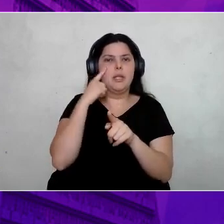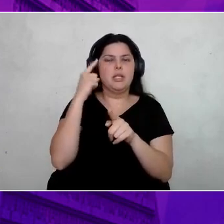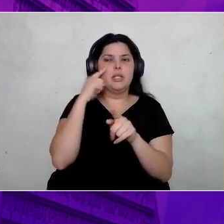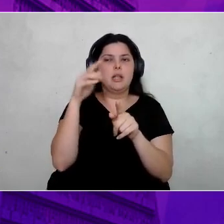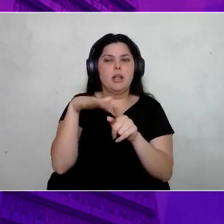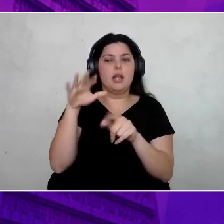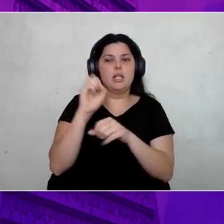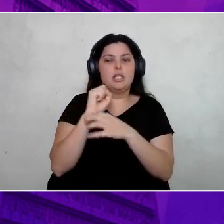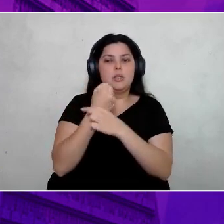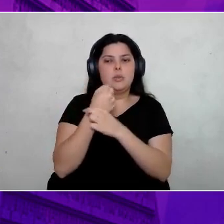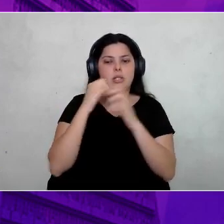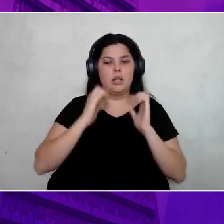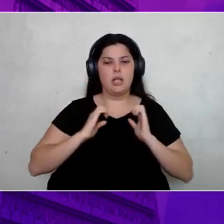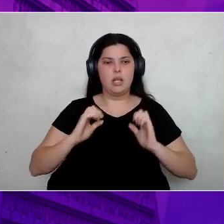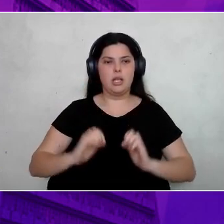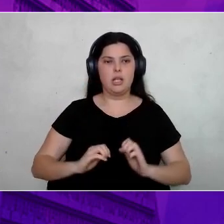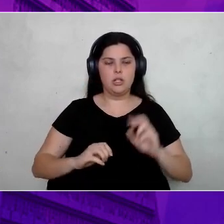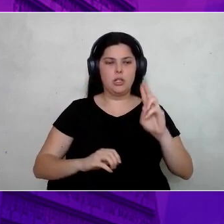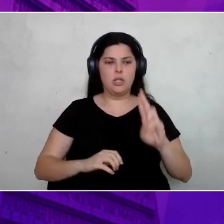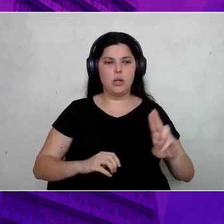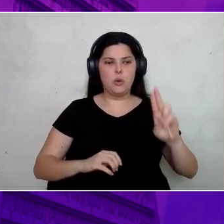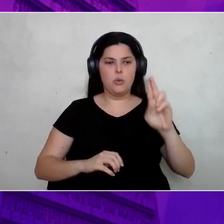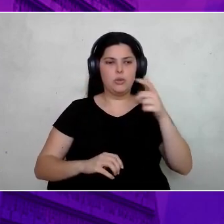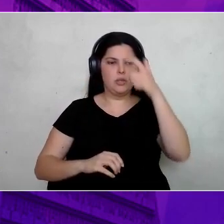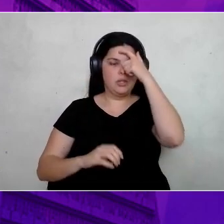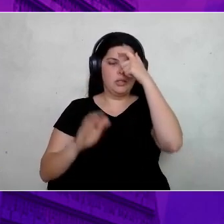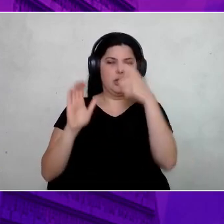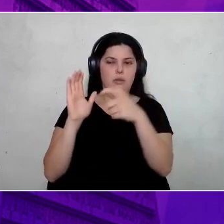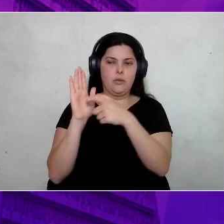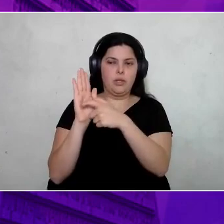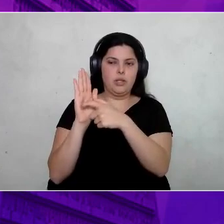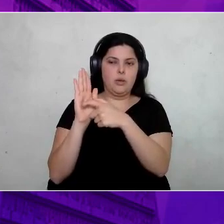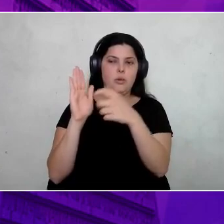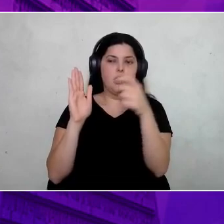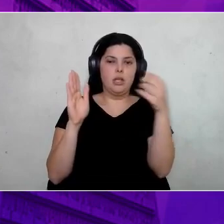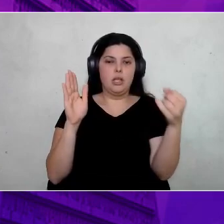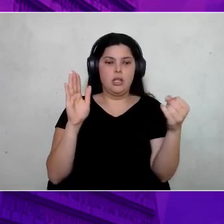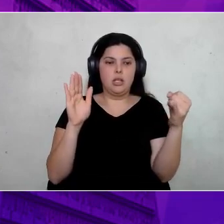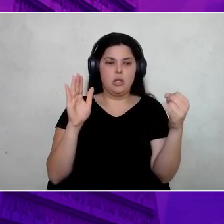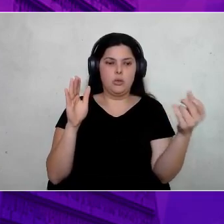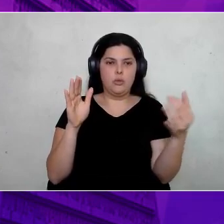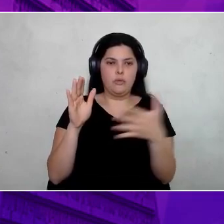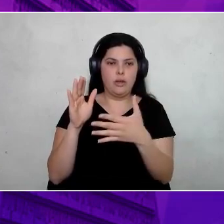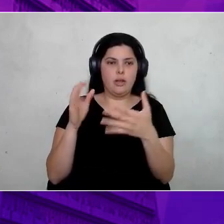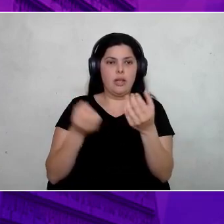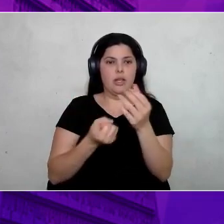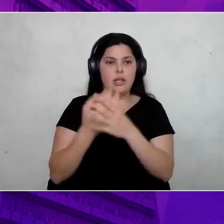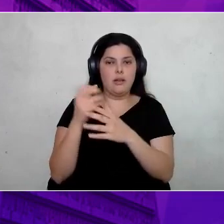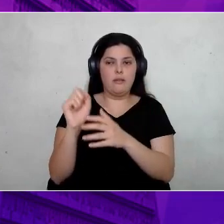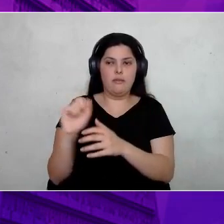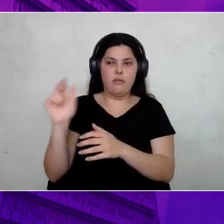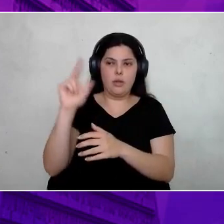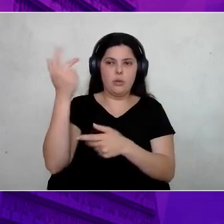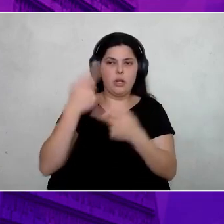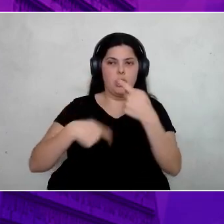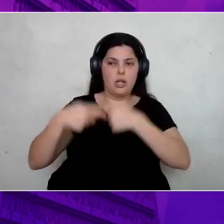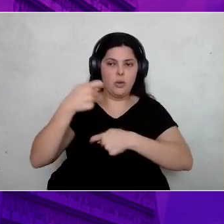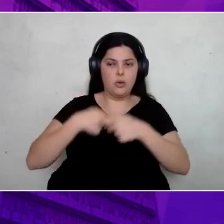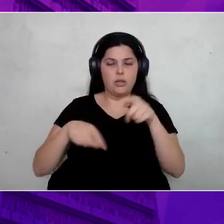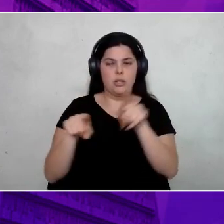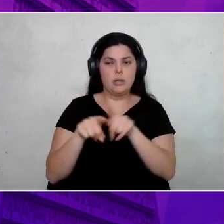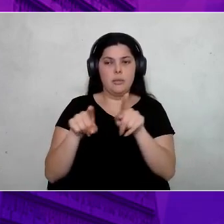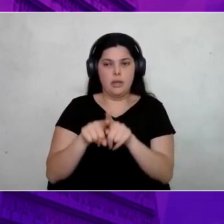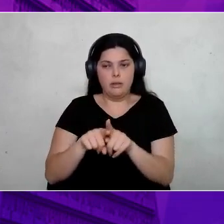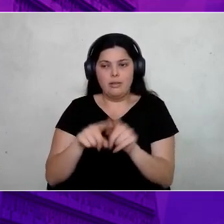e ética no uso de IA, e inovar e gerar valor para o negócio. Então, é uma forma que a gente encontrou e que tem trabalhado